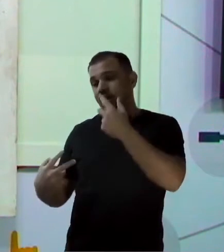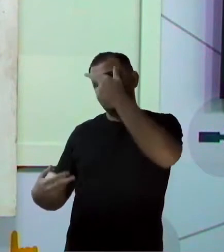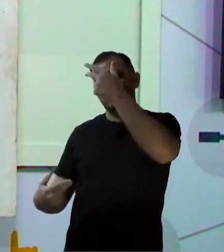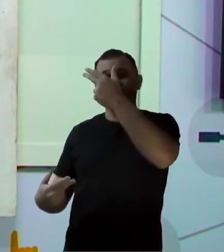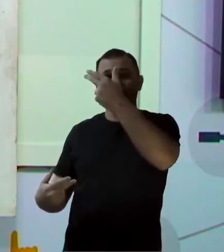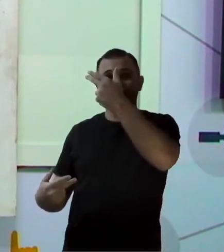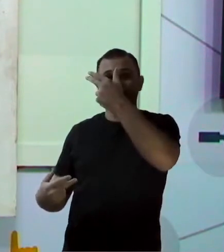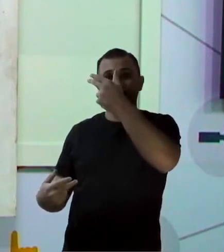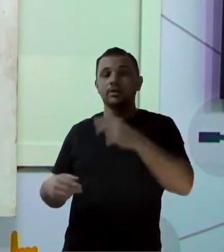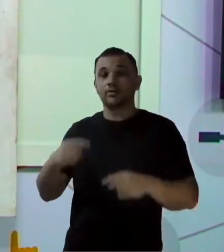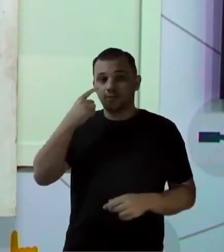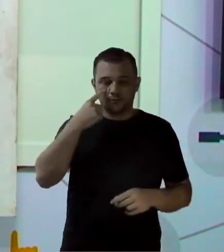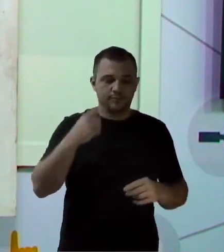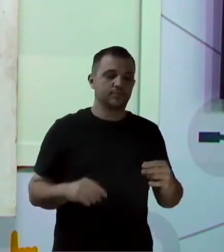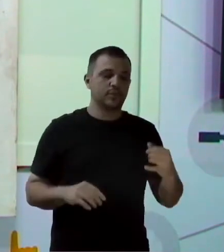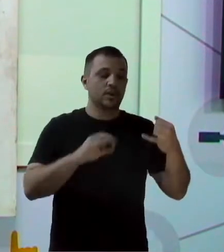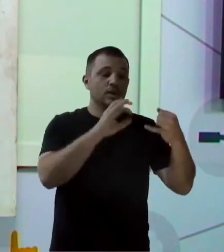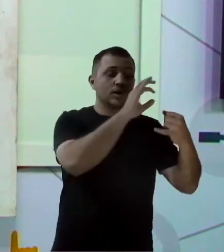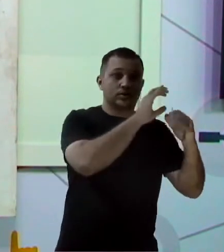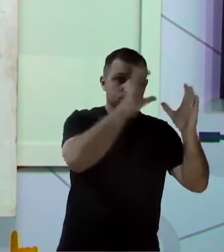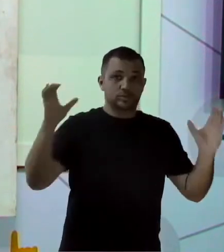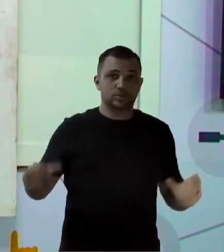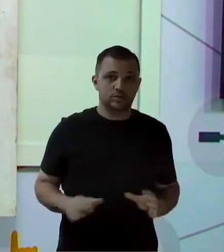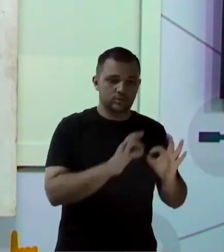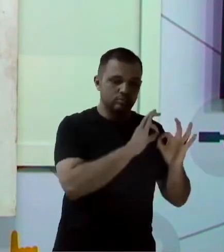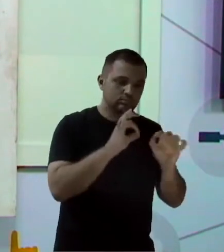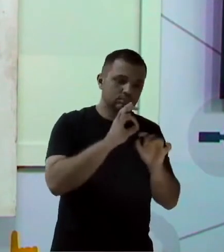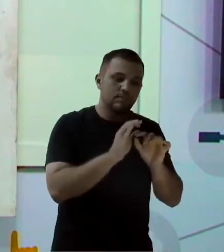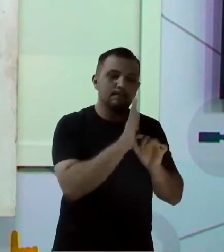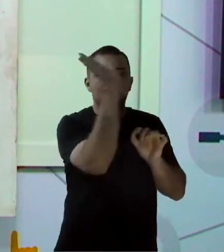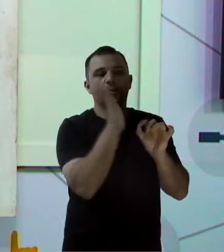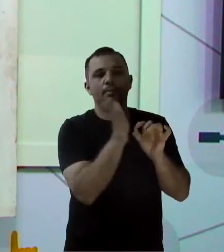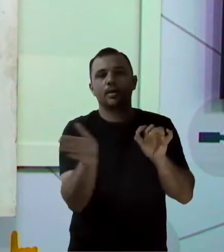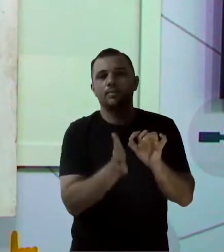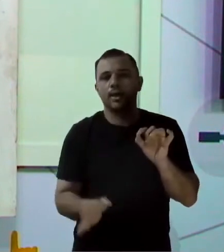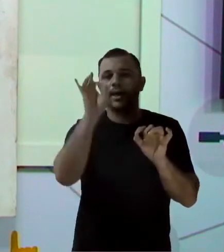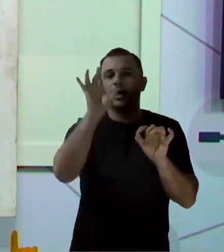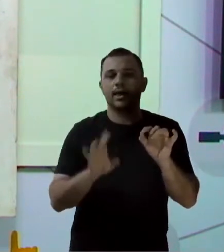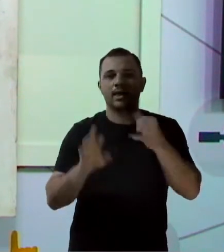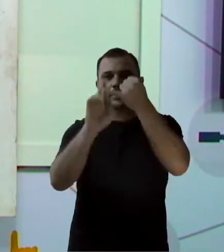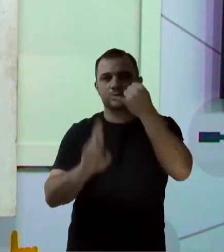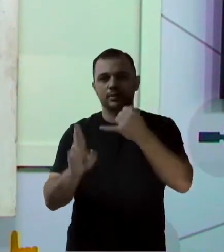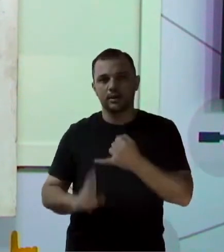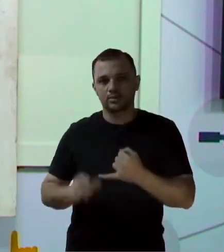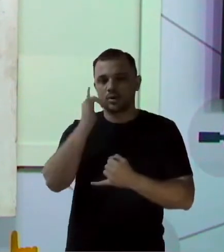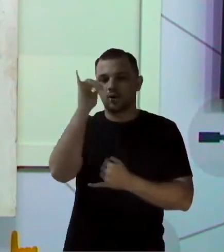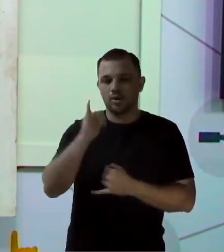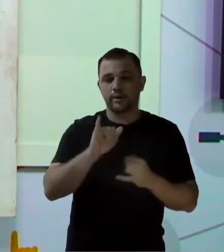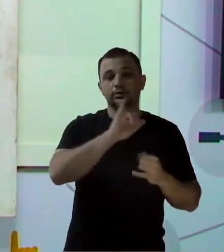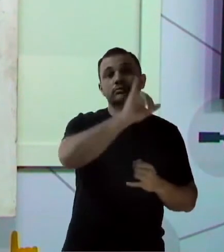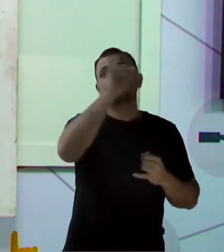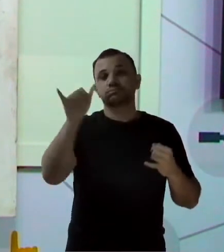se encontrar, as 3 correntes nesse ponto, e vão sair aqui novamente para dar a volta no